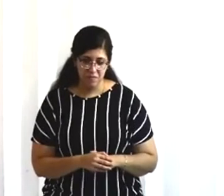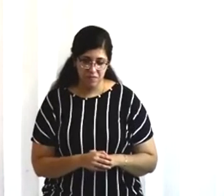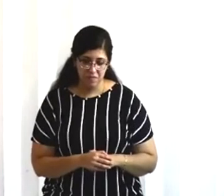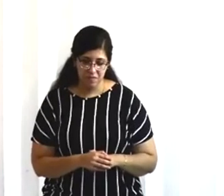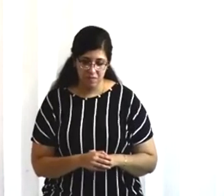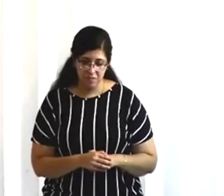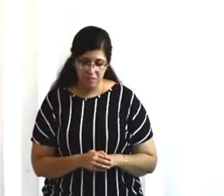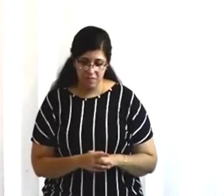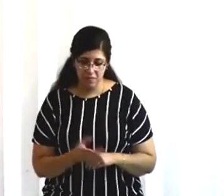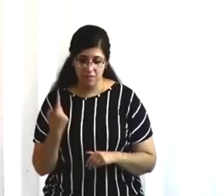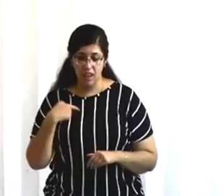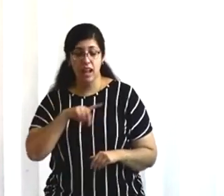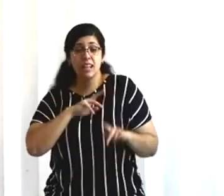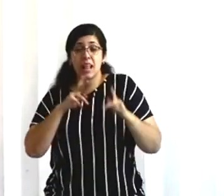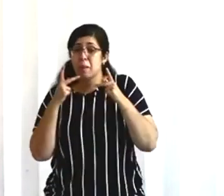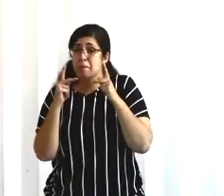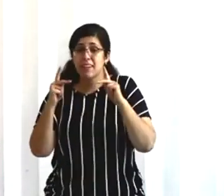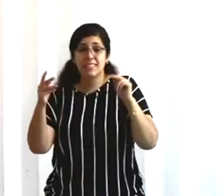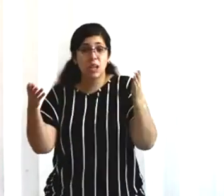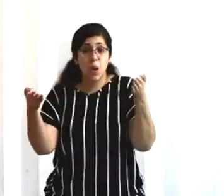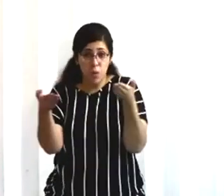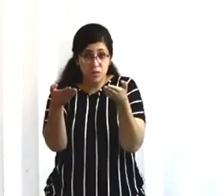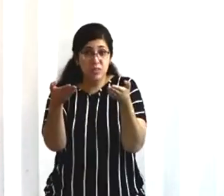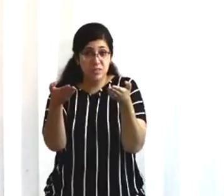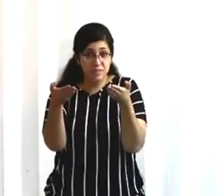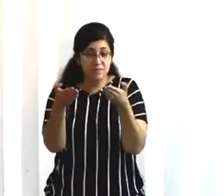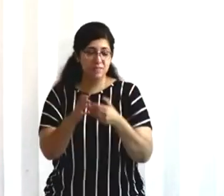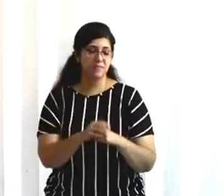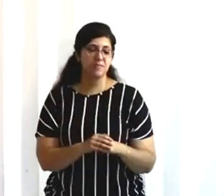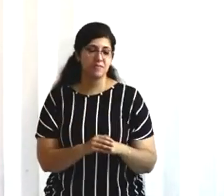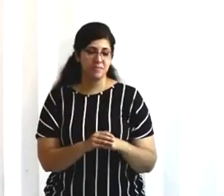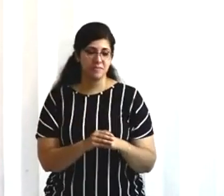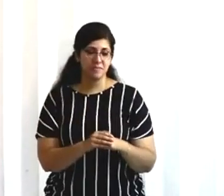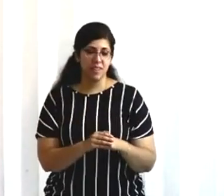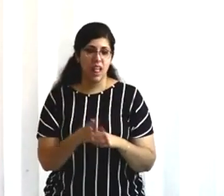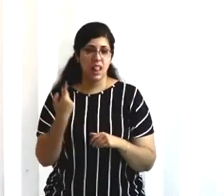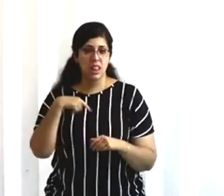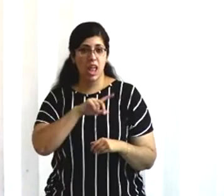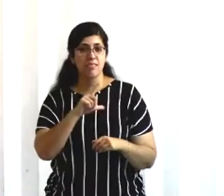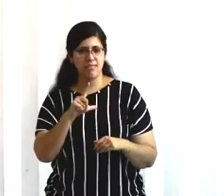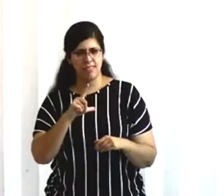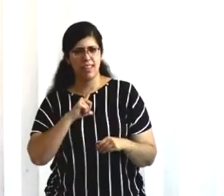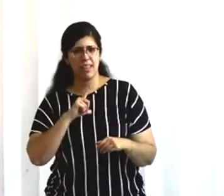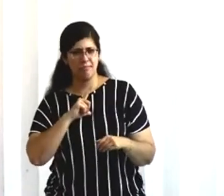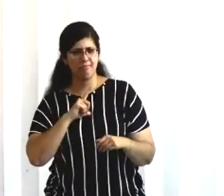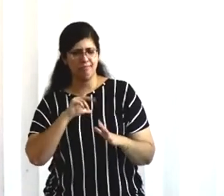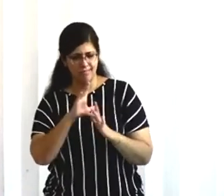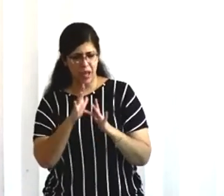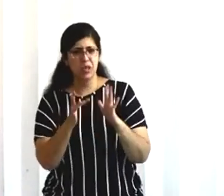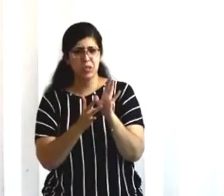pode ser traduzida para nós hoje. Nós já temos Cristo,